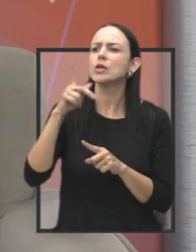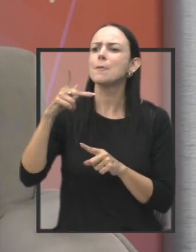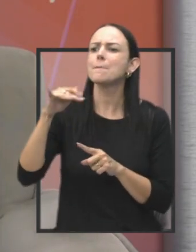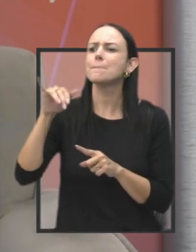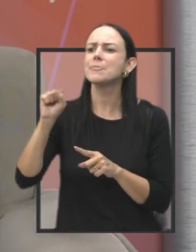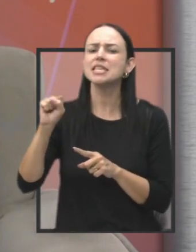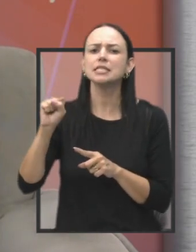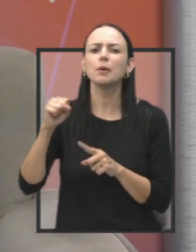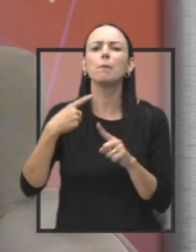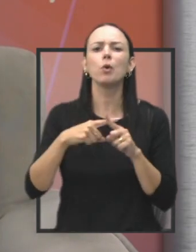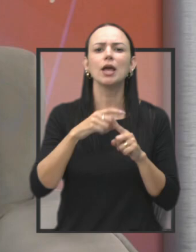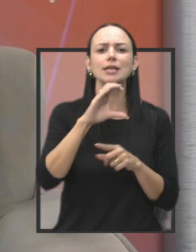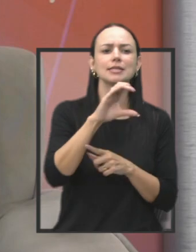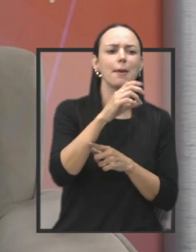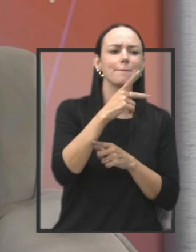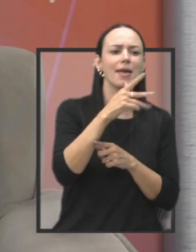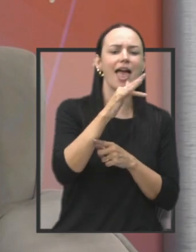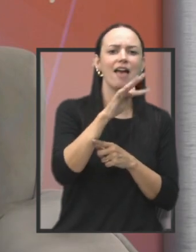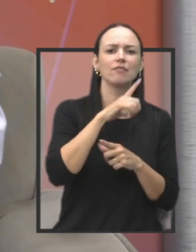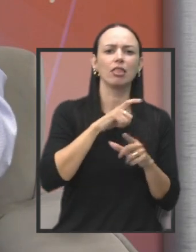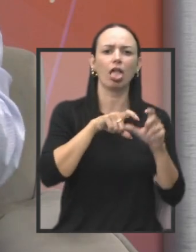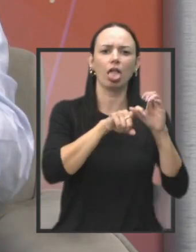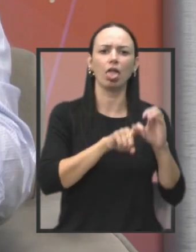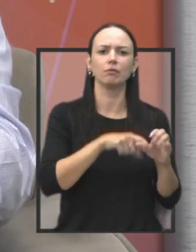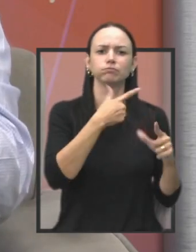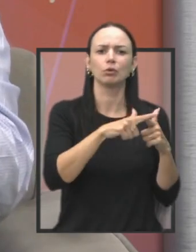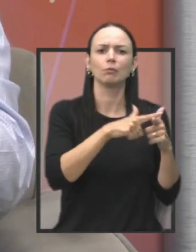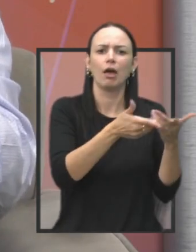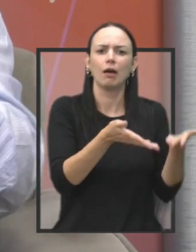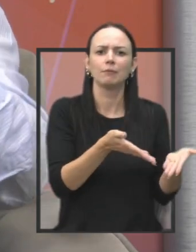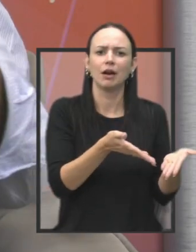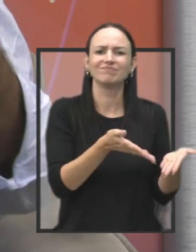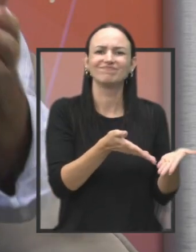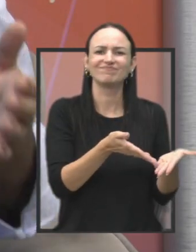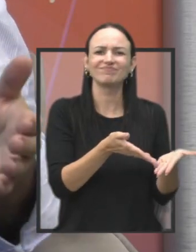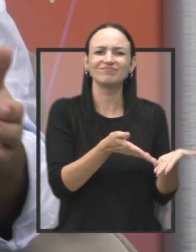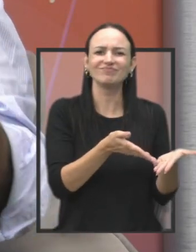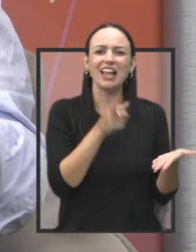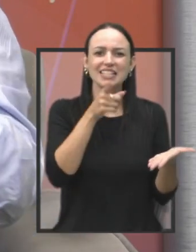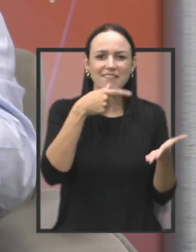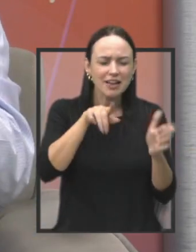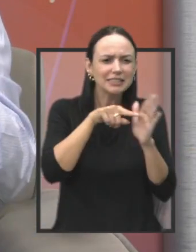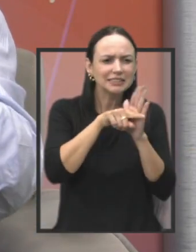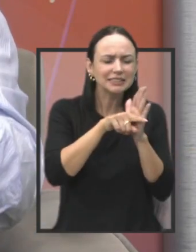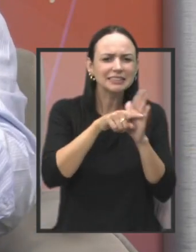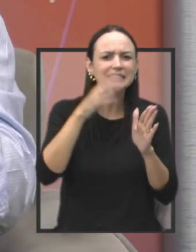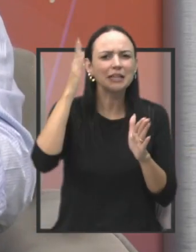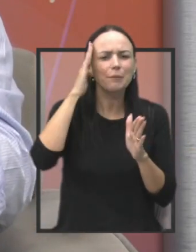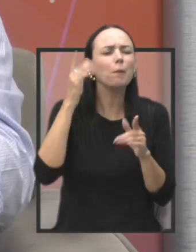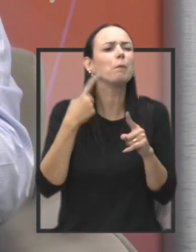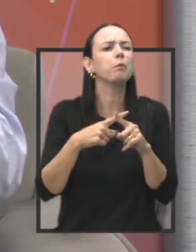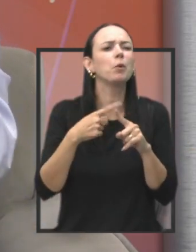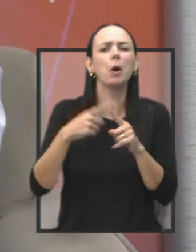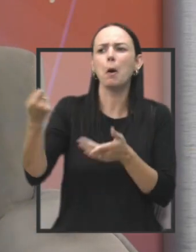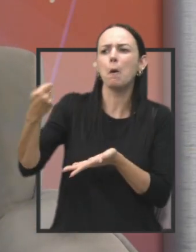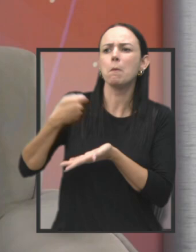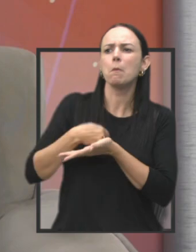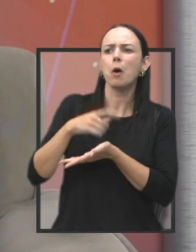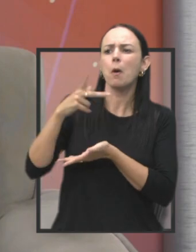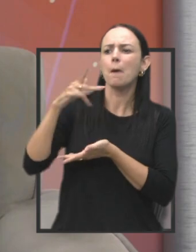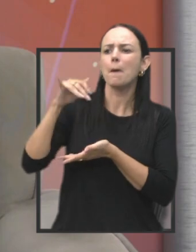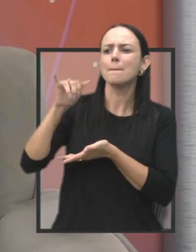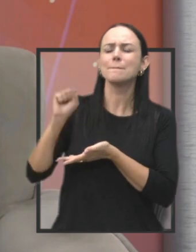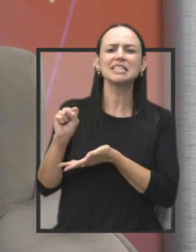com pendência e vai a fundo descobrir qual é o motivo, vai na raiz do problema,